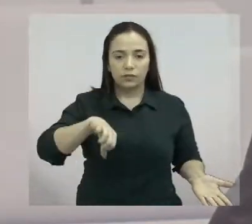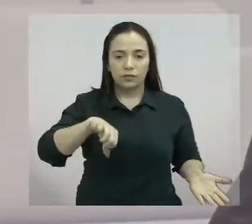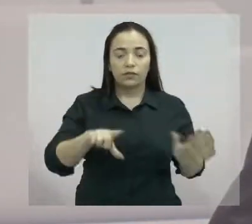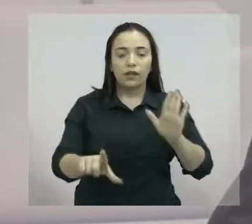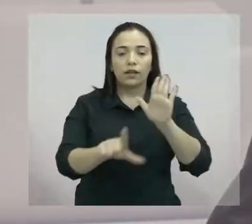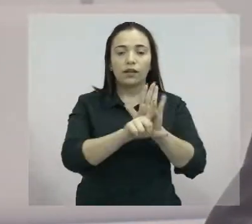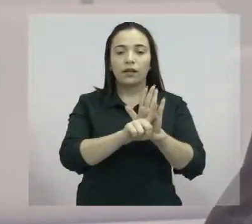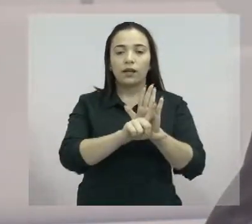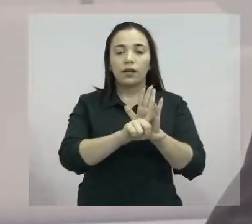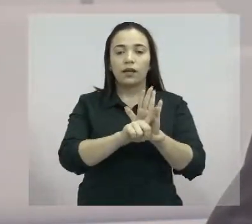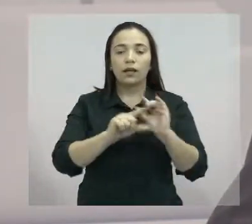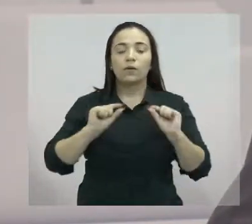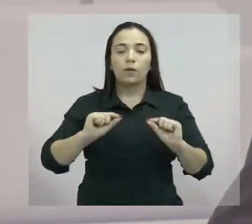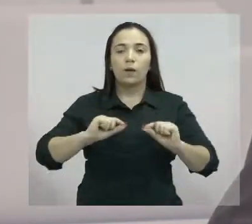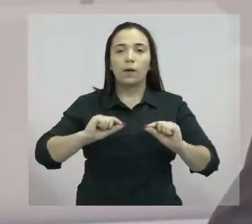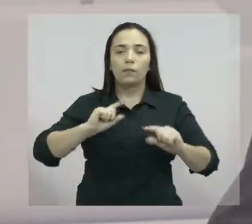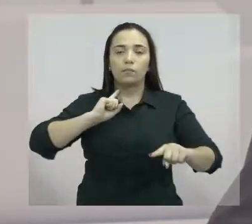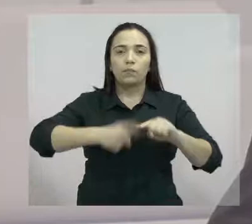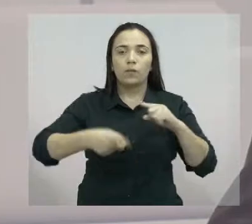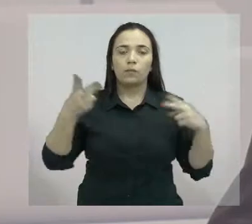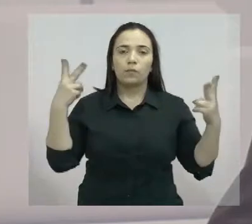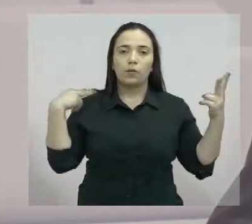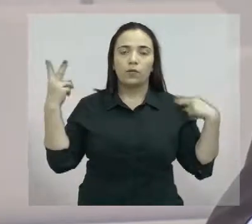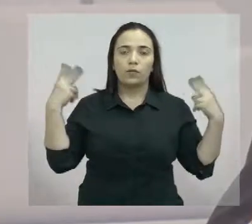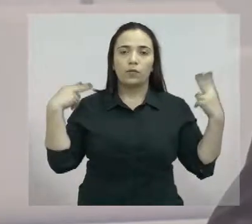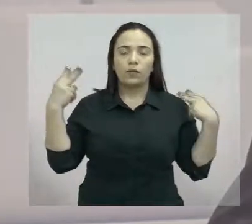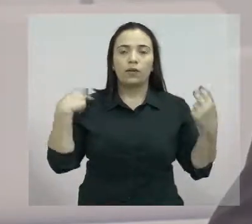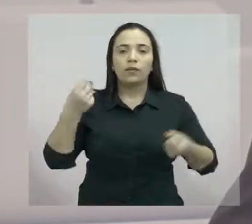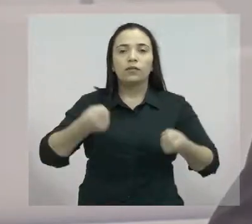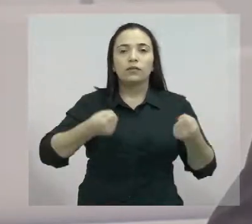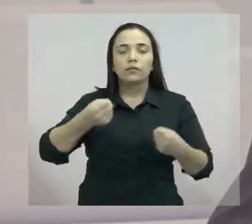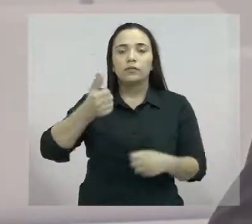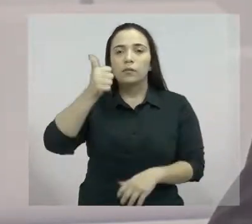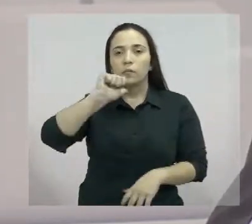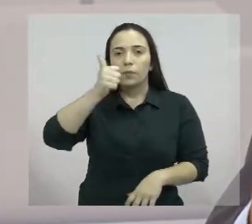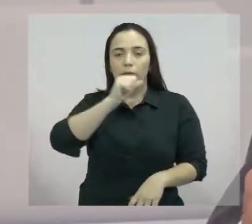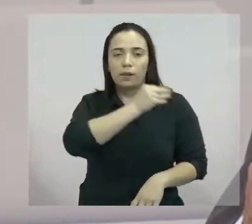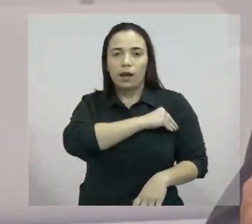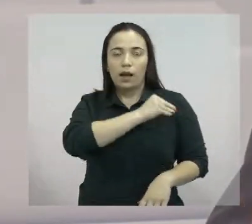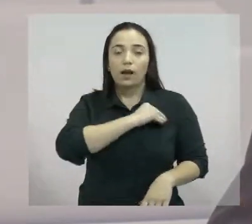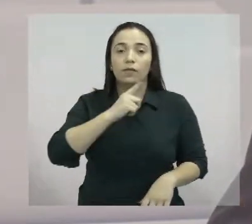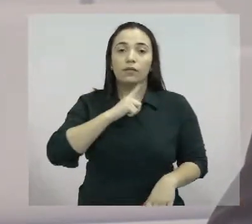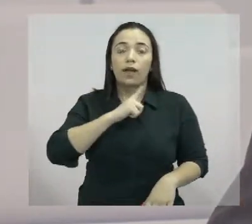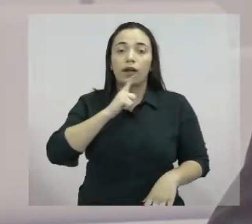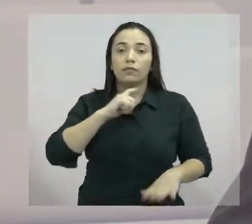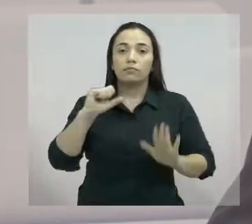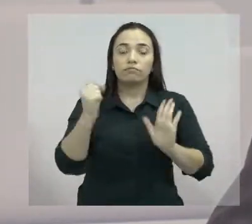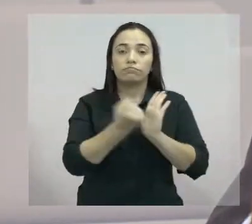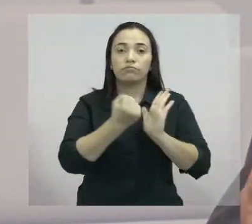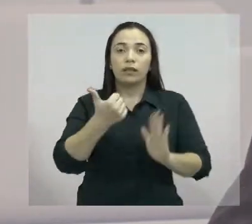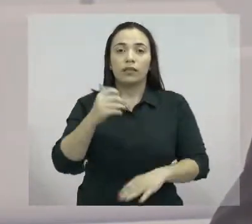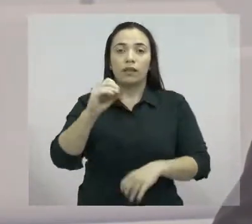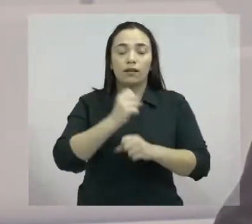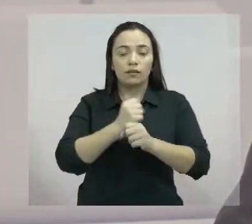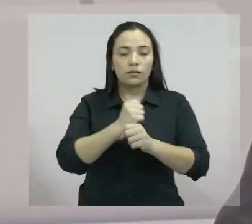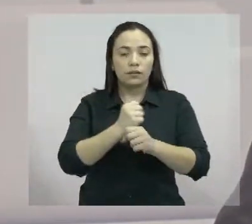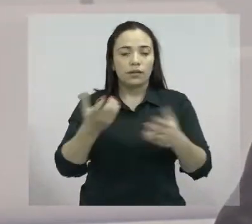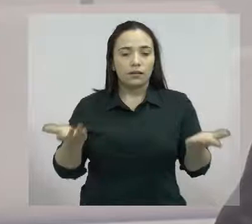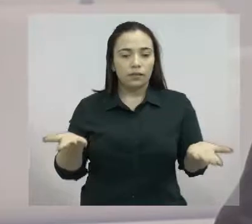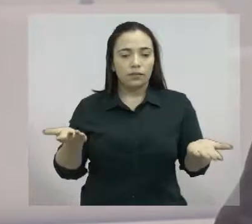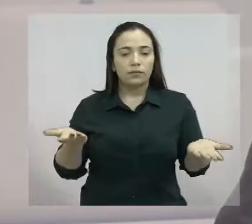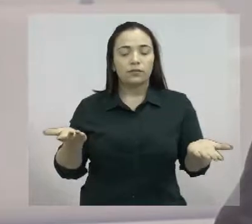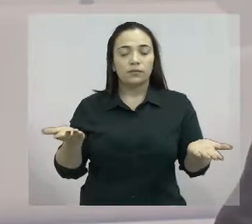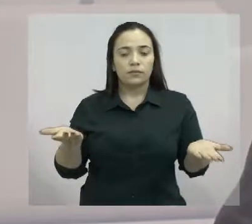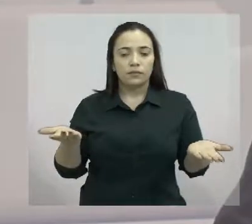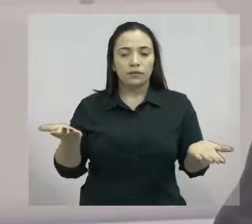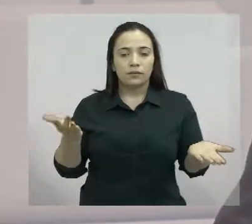lei que pune motoristas que dirigem sob efeito de álcool completou 10 anos. E para termos